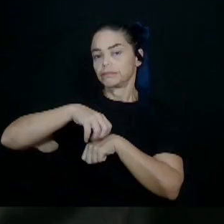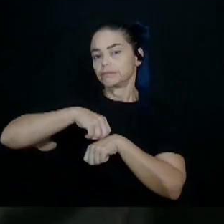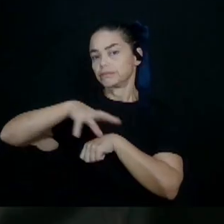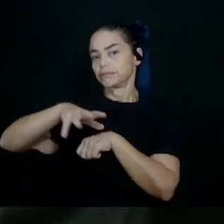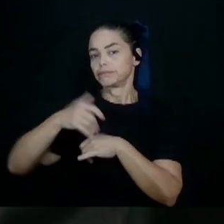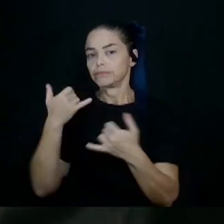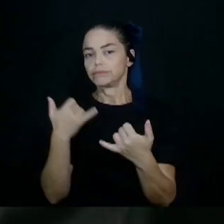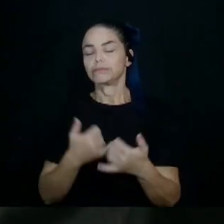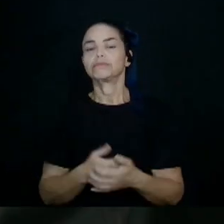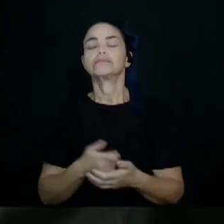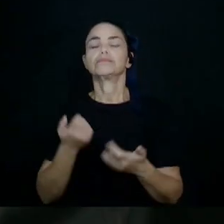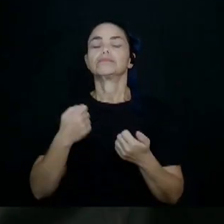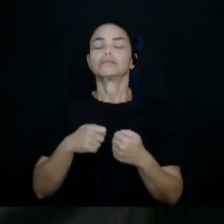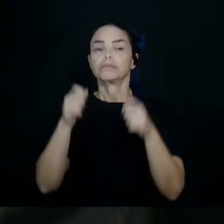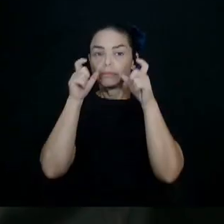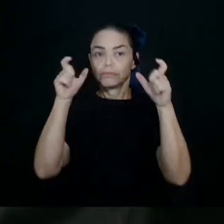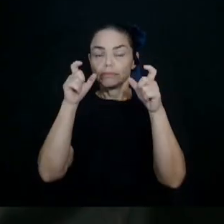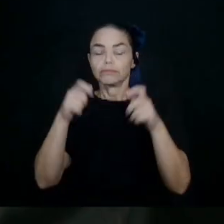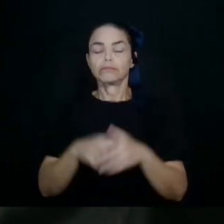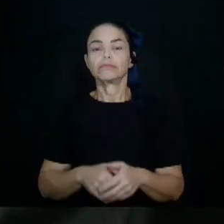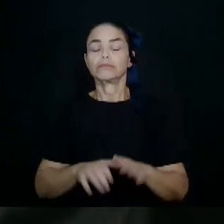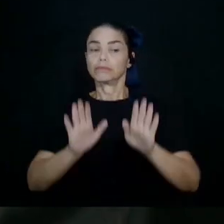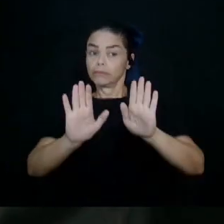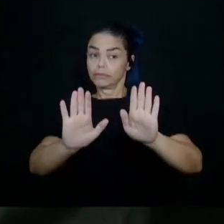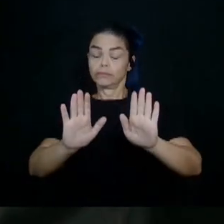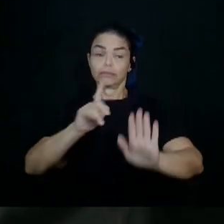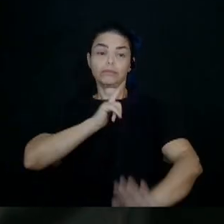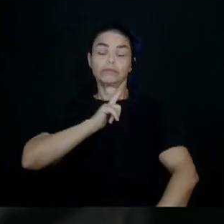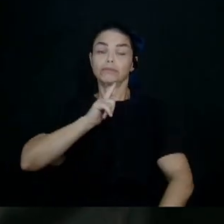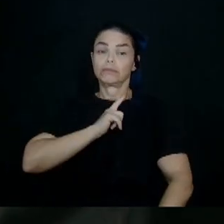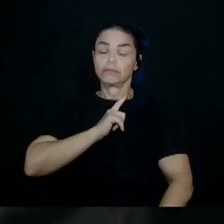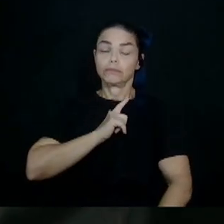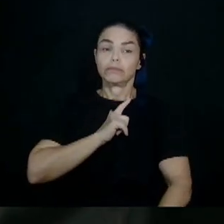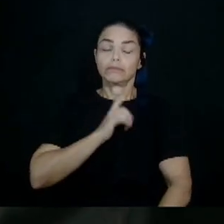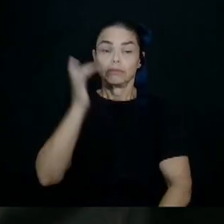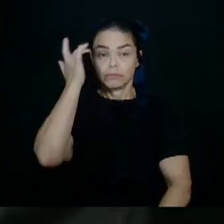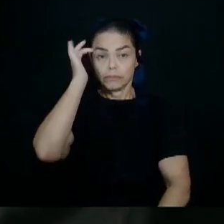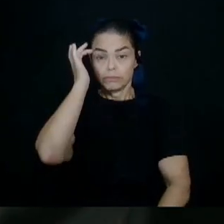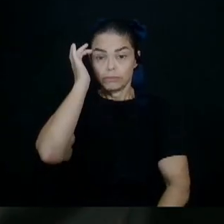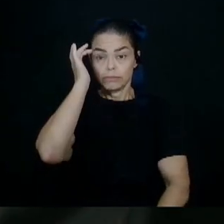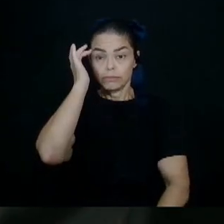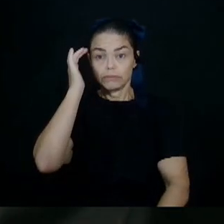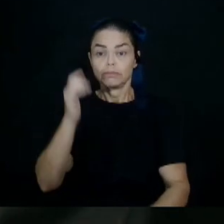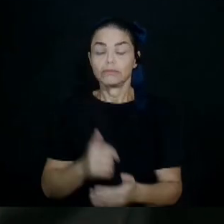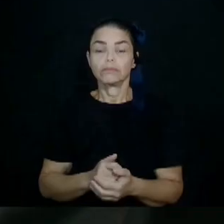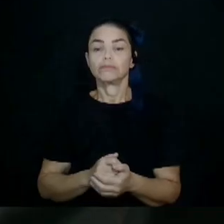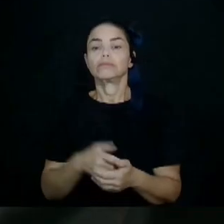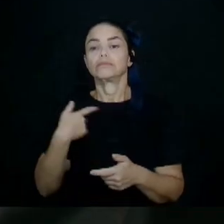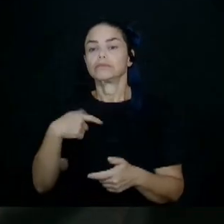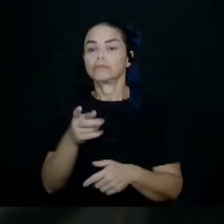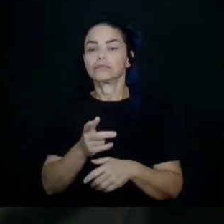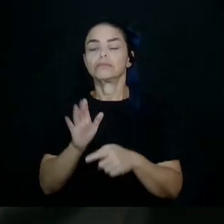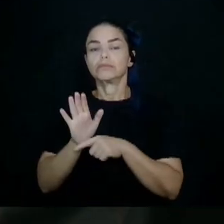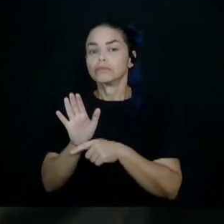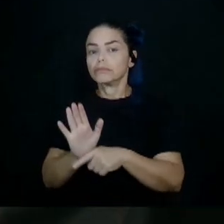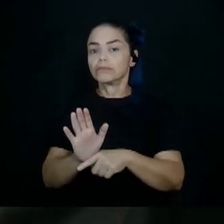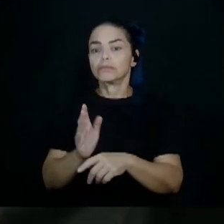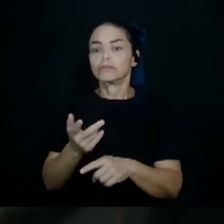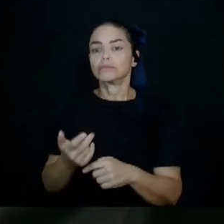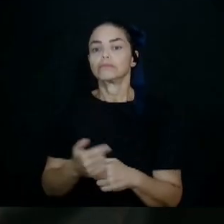possa acender um alerta. Opa, peraí, olha, tô achando que tem alguma coisa errada, já procura ajuda para que isso